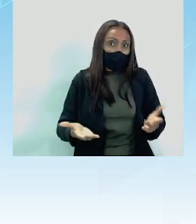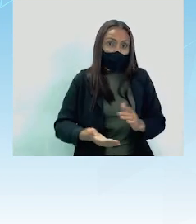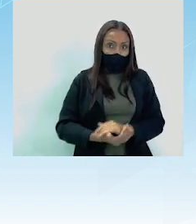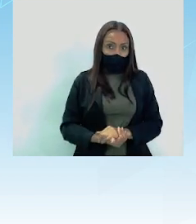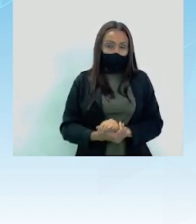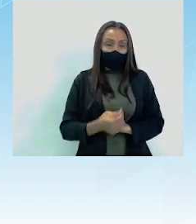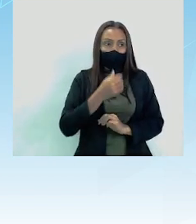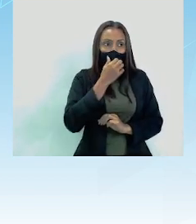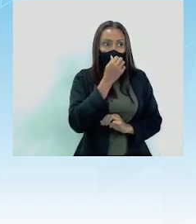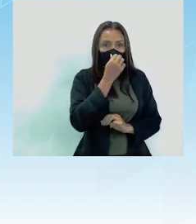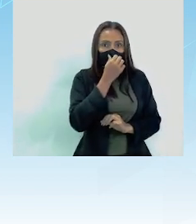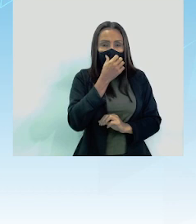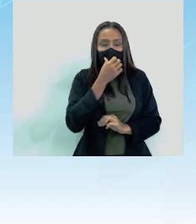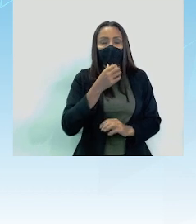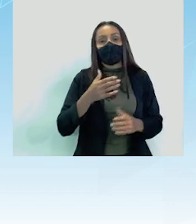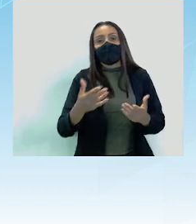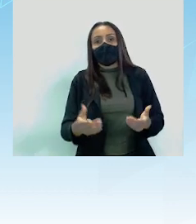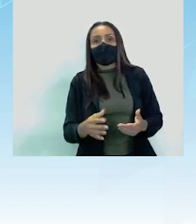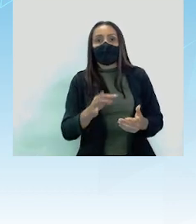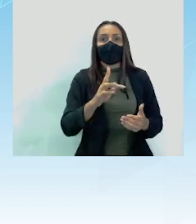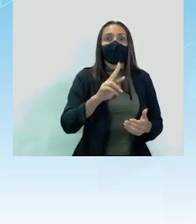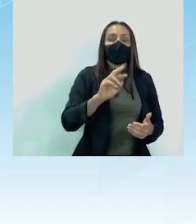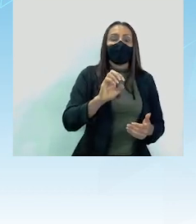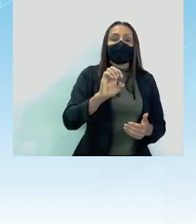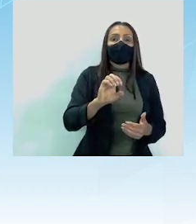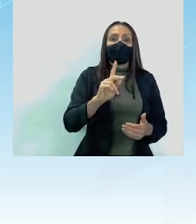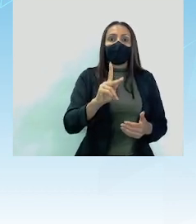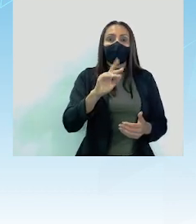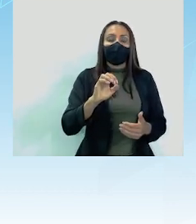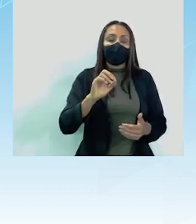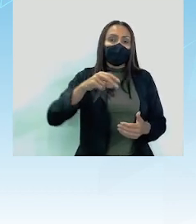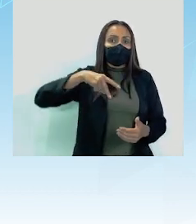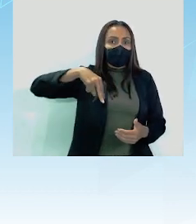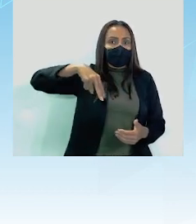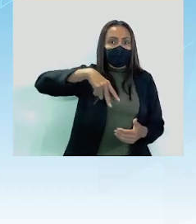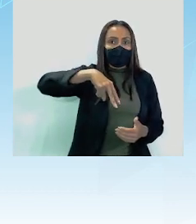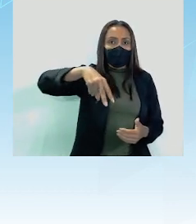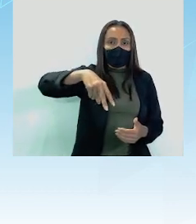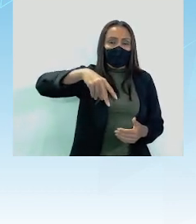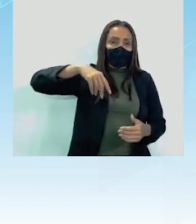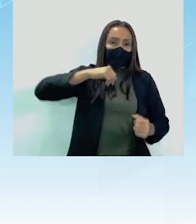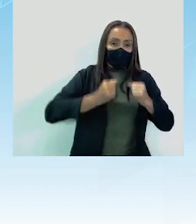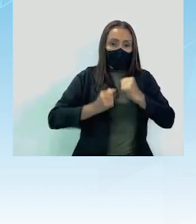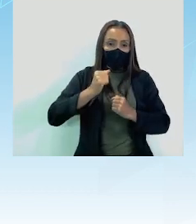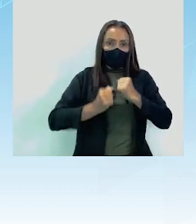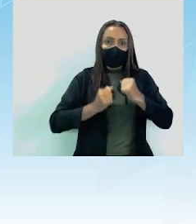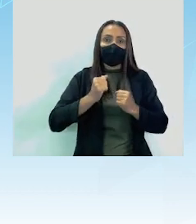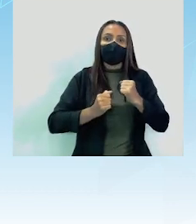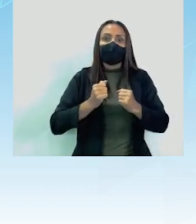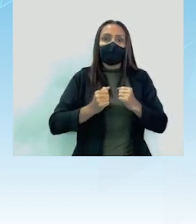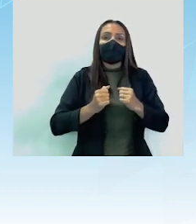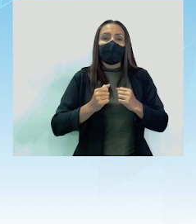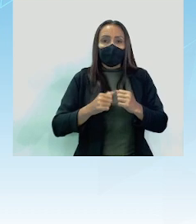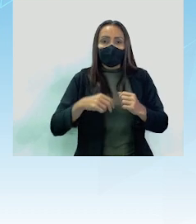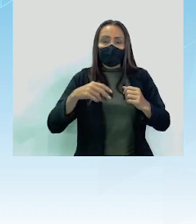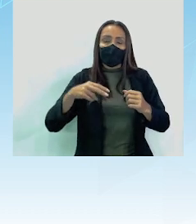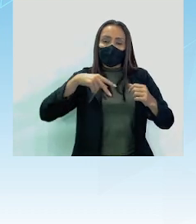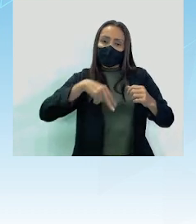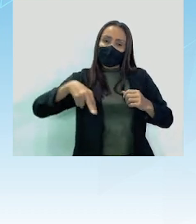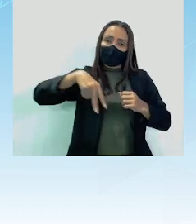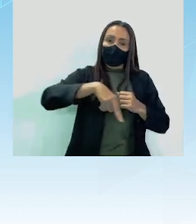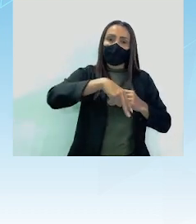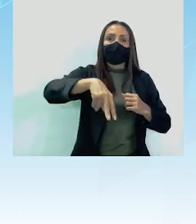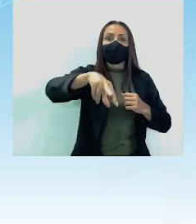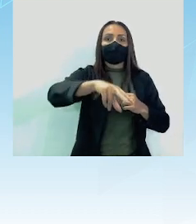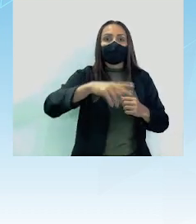consequências. Tá? O trek então significa caminhar, andar, trilhar, migrar, ou seja, é se deslocar, e geralmente